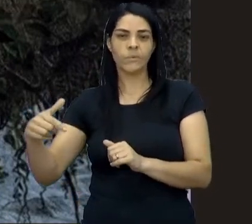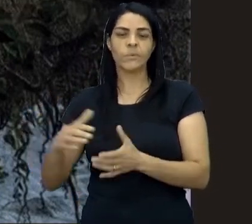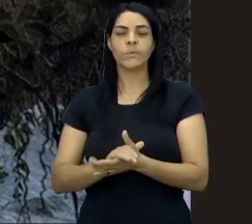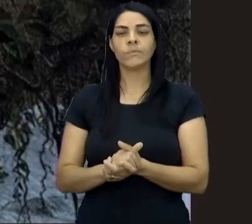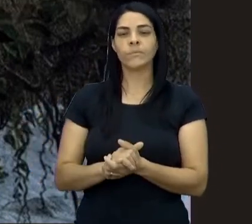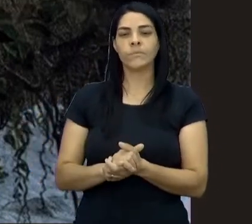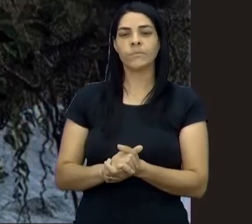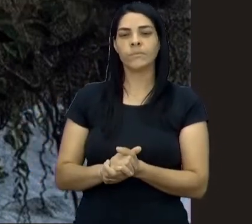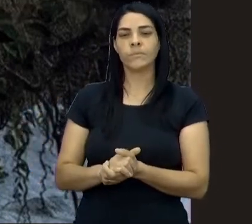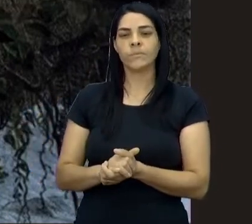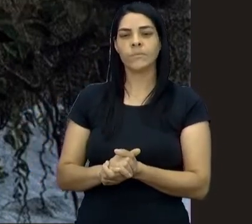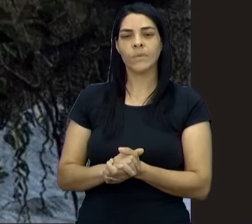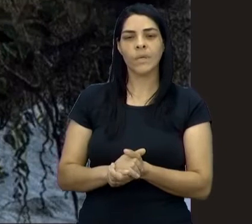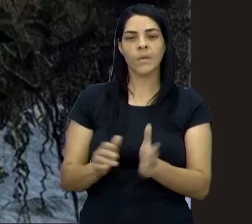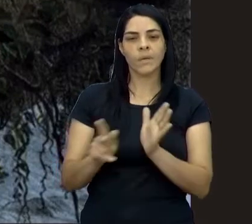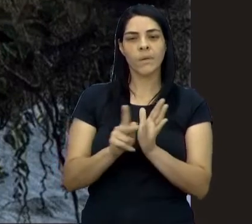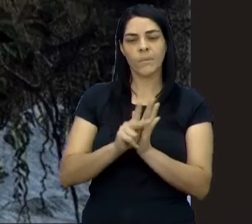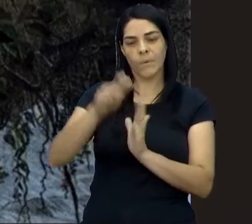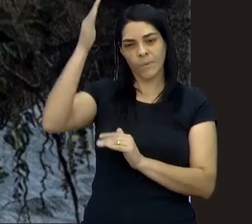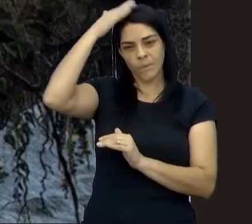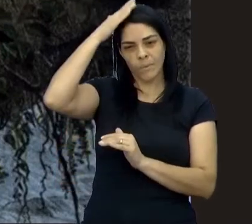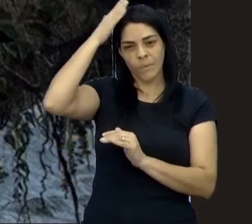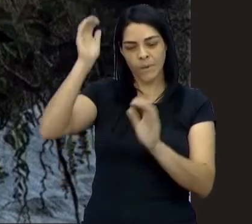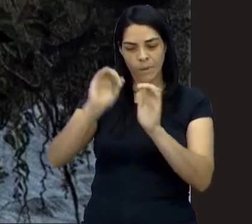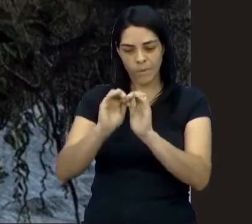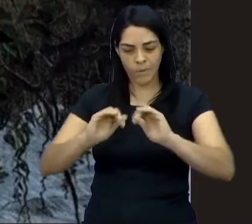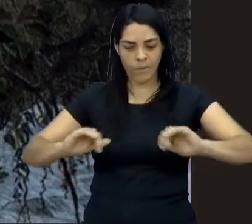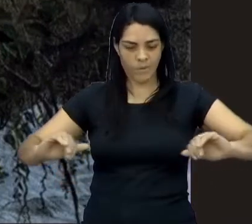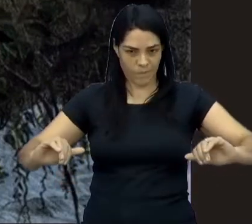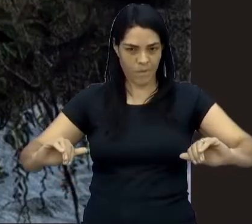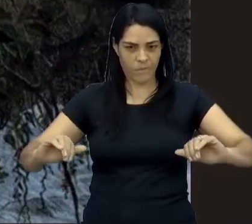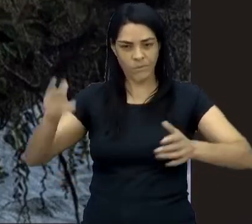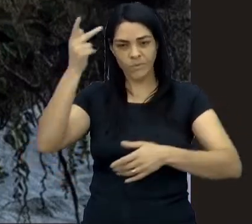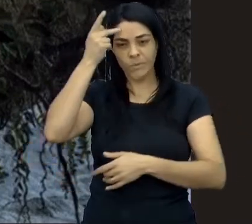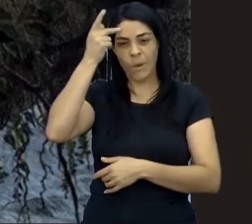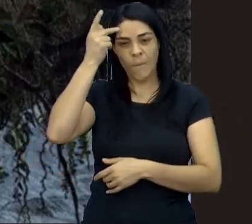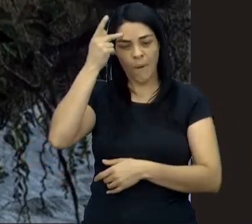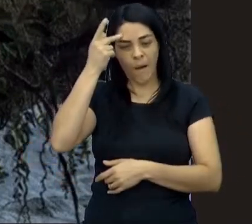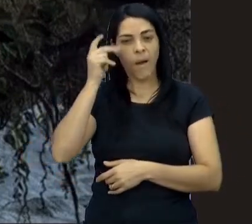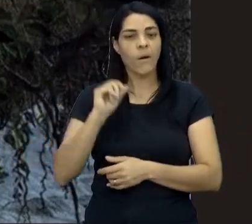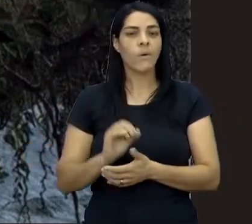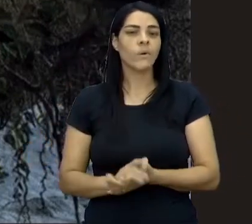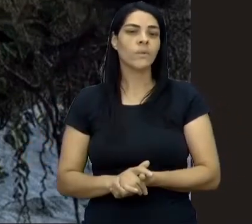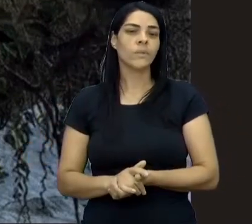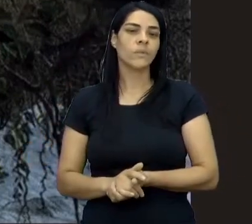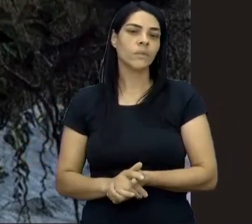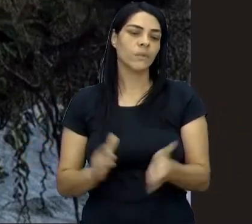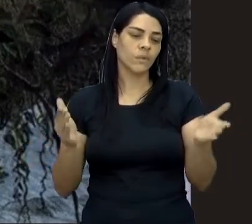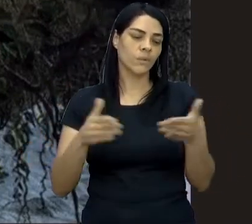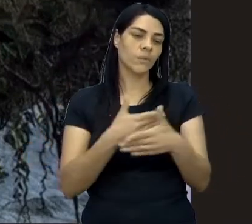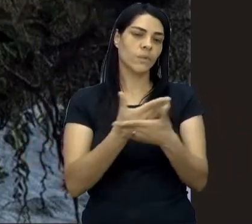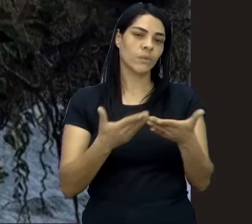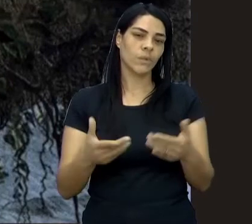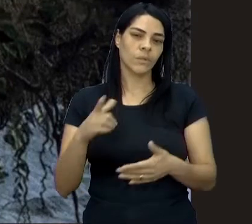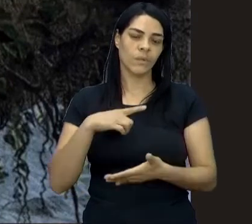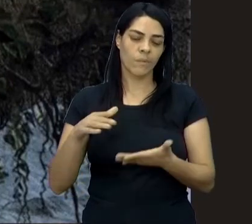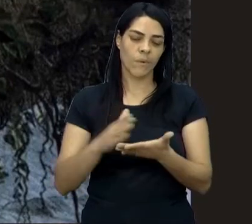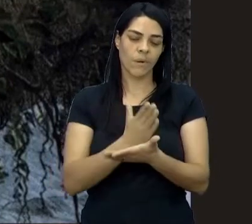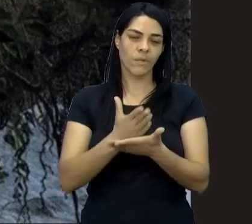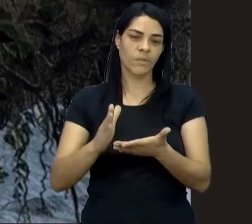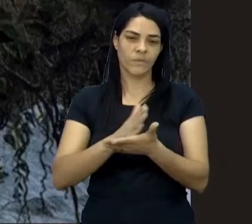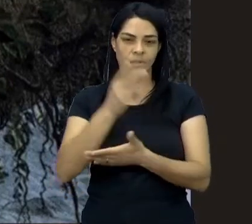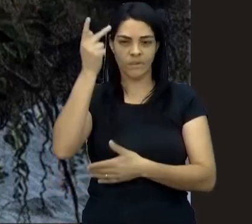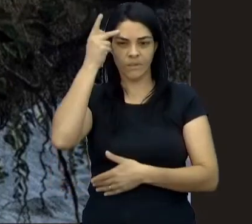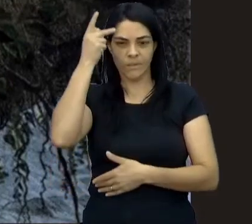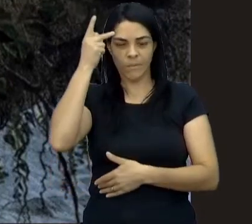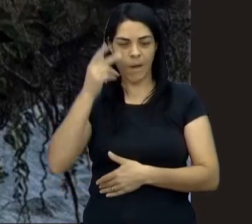Paraná e aí desmembra aí da província de São Paulo e aí hoje em dia a gente tem essa divisão aí o estado de São